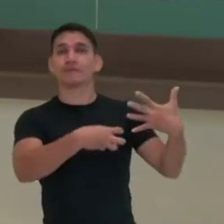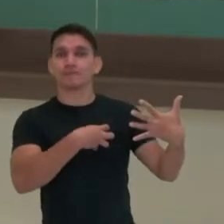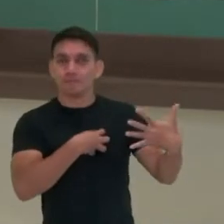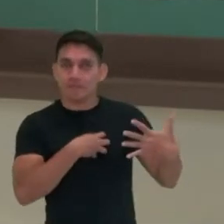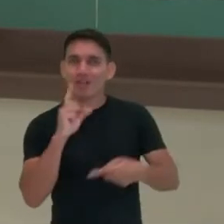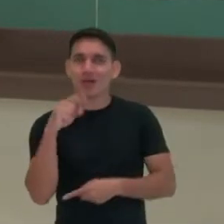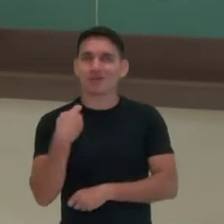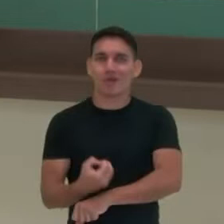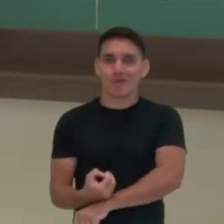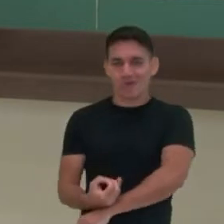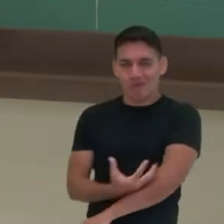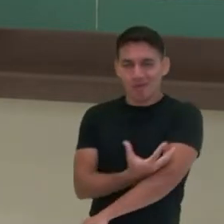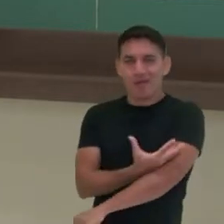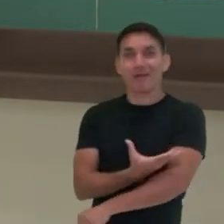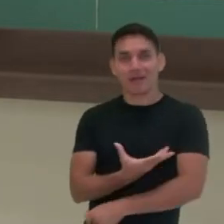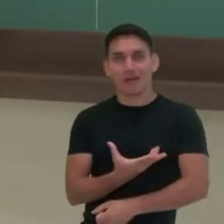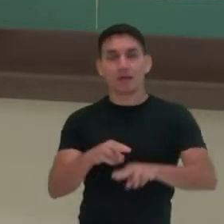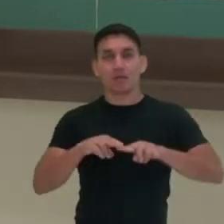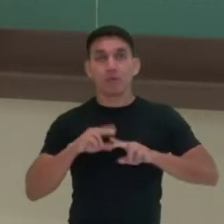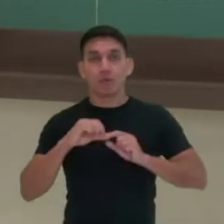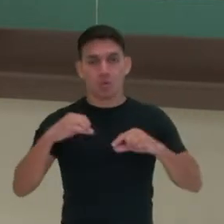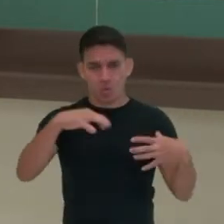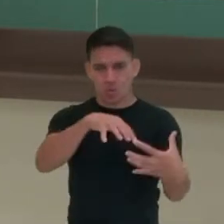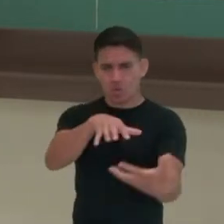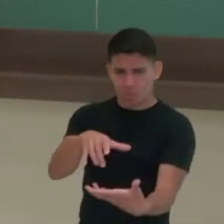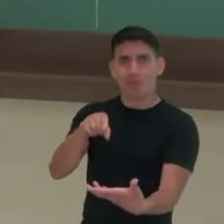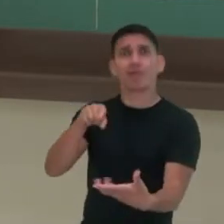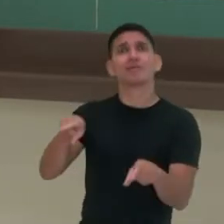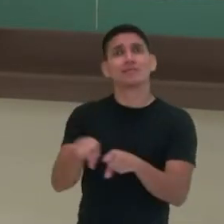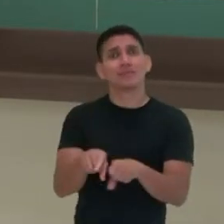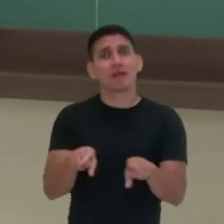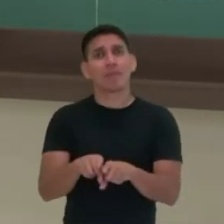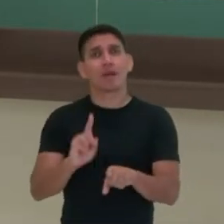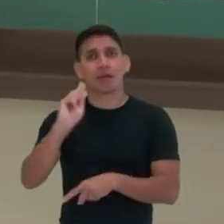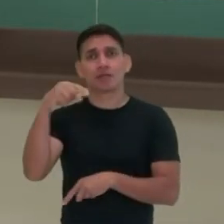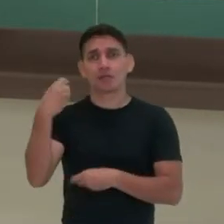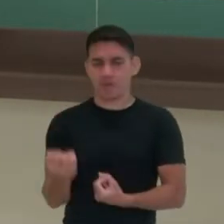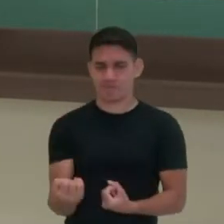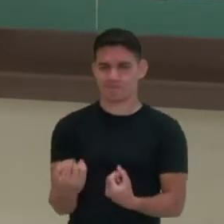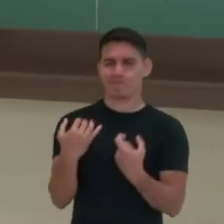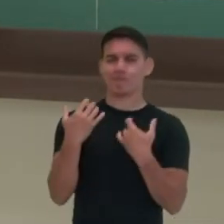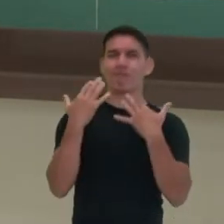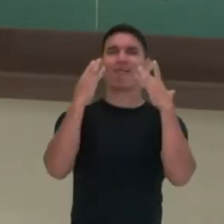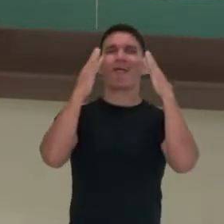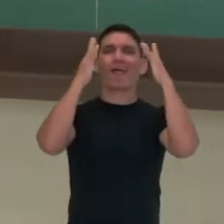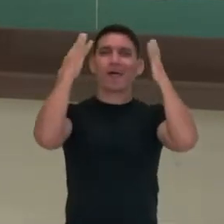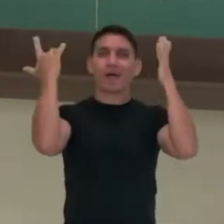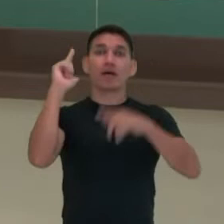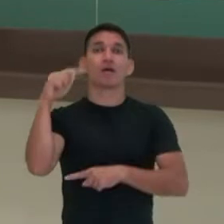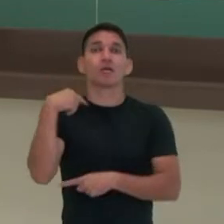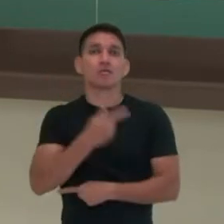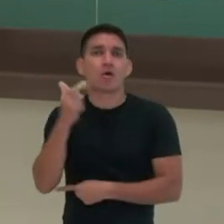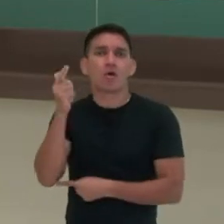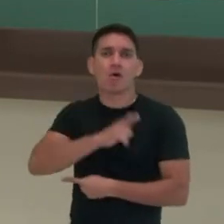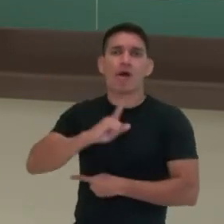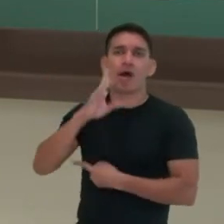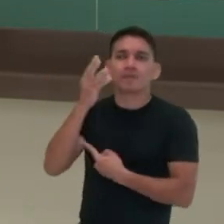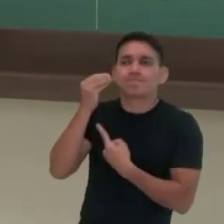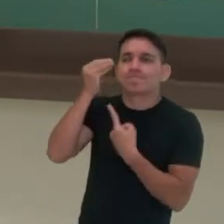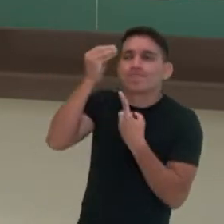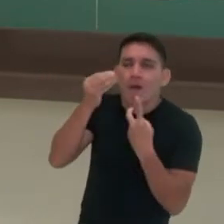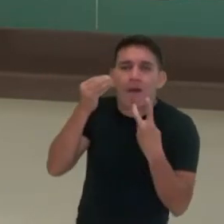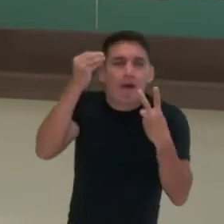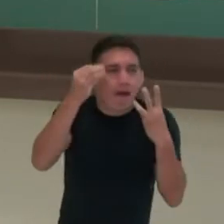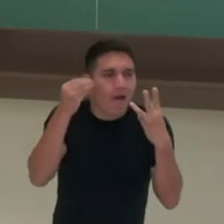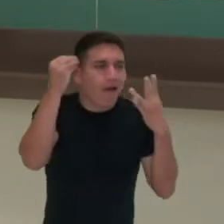nossas emoções, e o mundo também nos atravessa através daquilo que nós